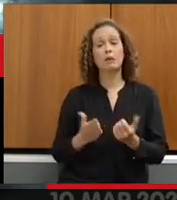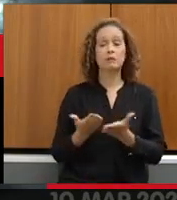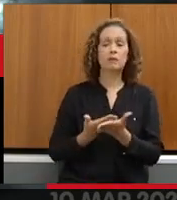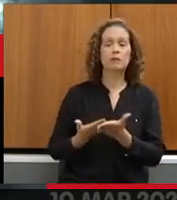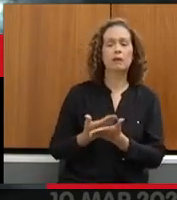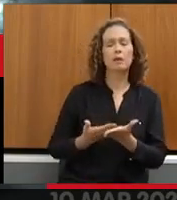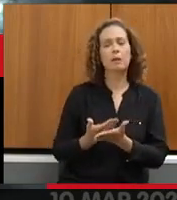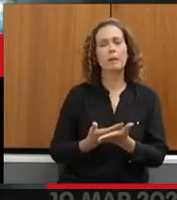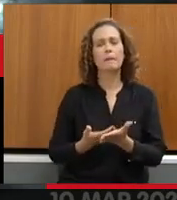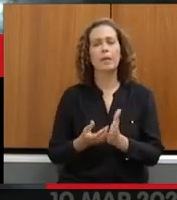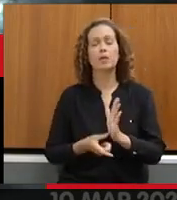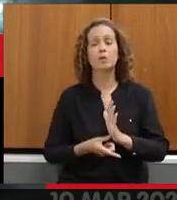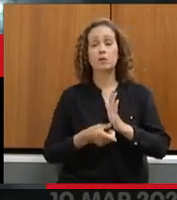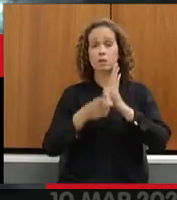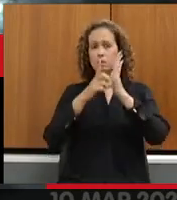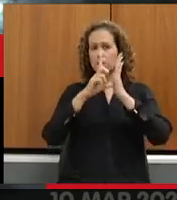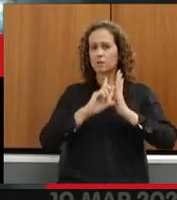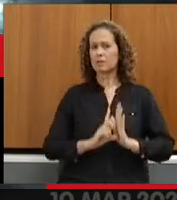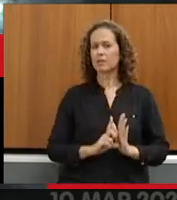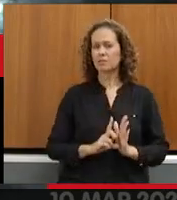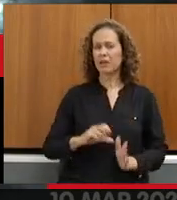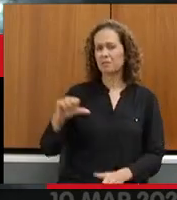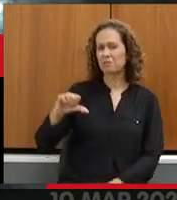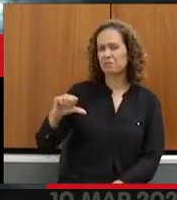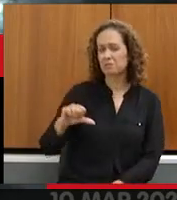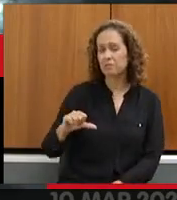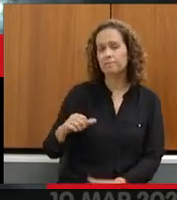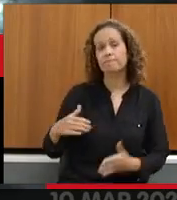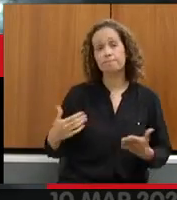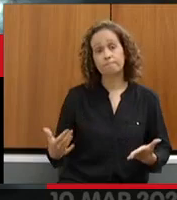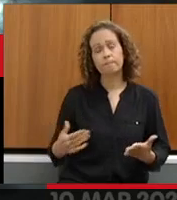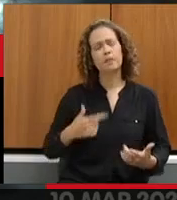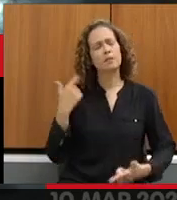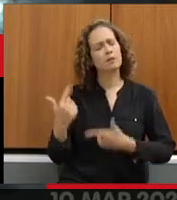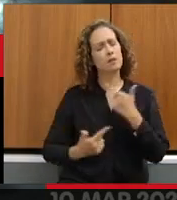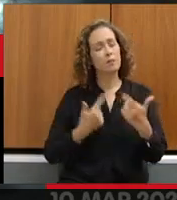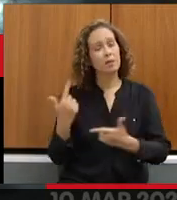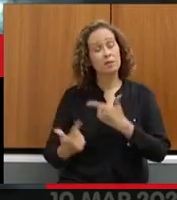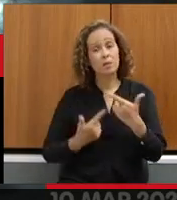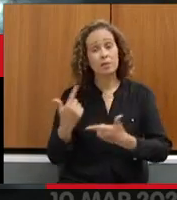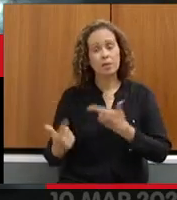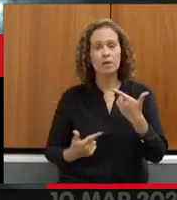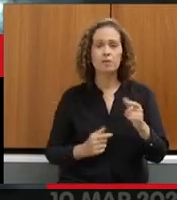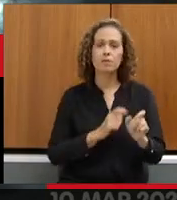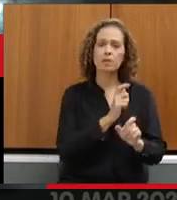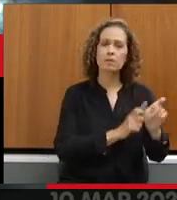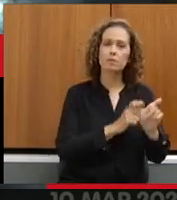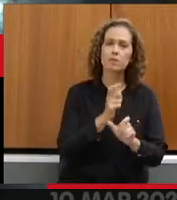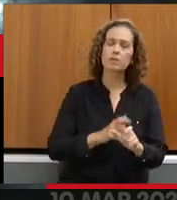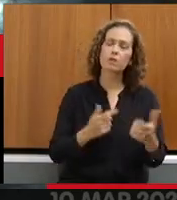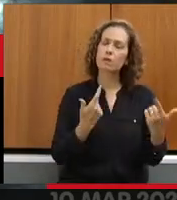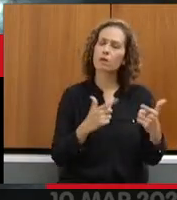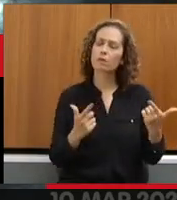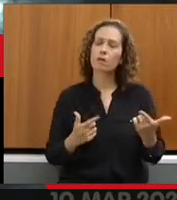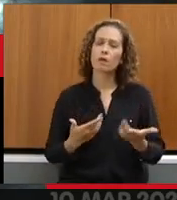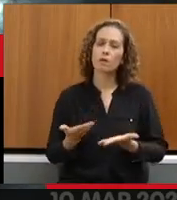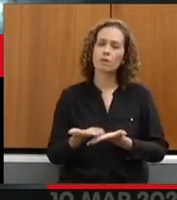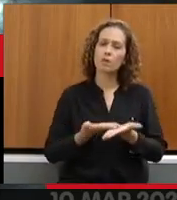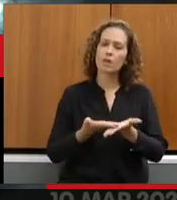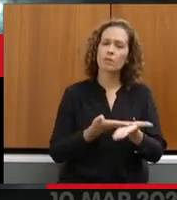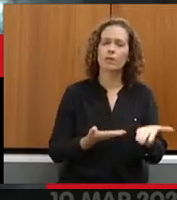um tratamento precoce que tem dado resultados promissores trabalham ativamente para que as pessoas não tenham acesso a esse tratamento